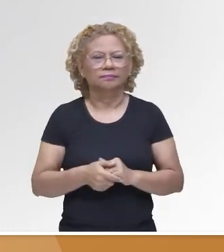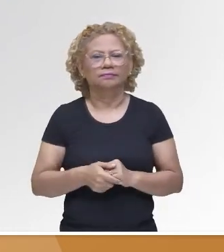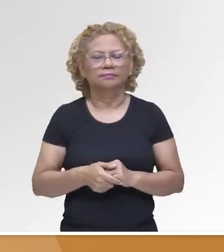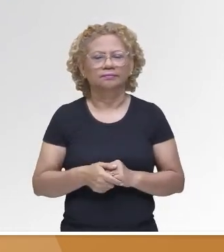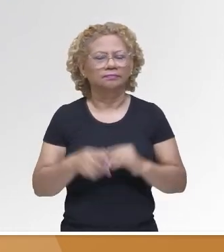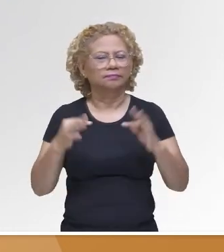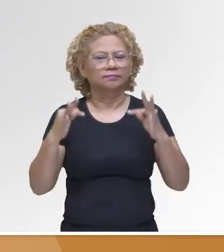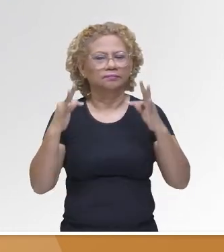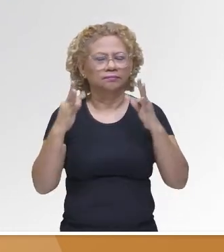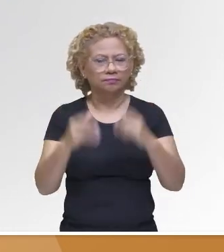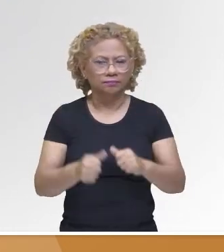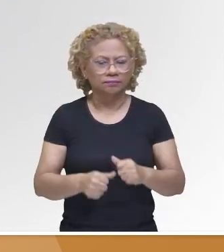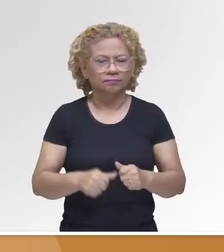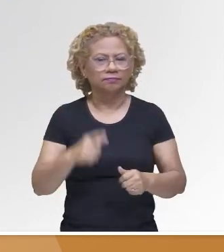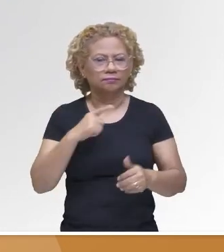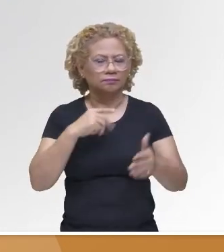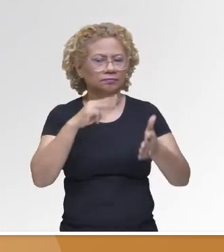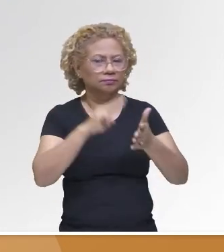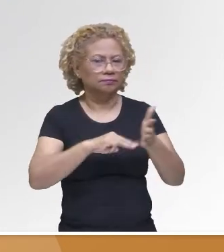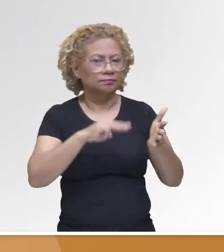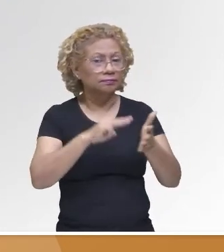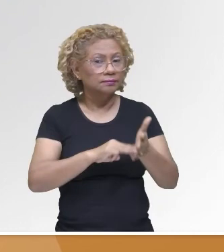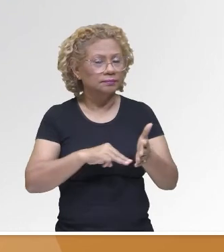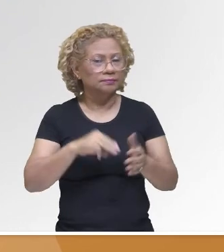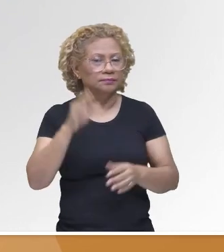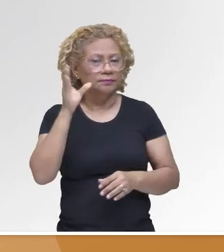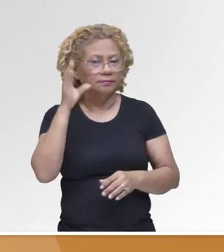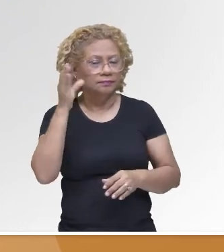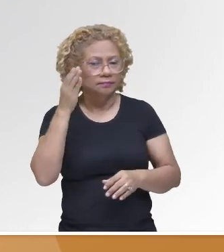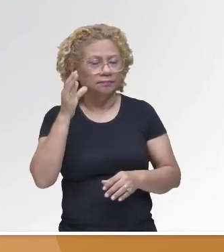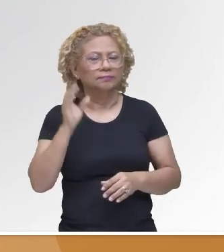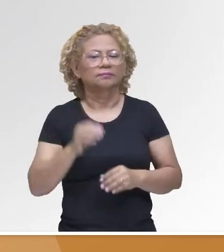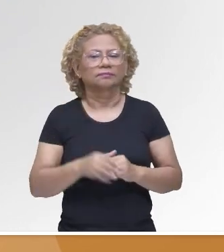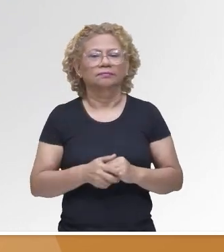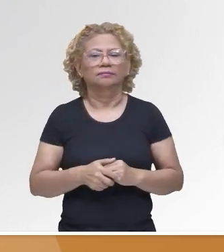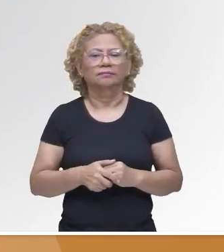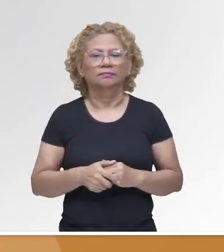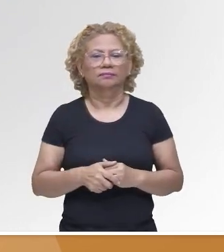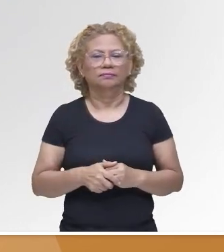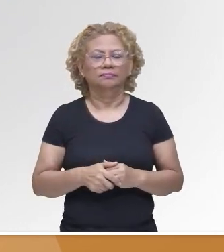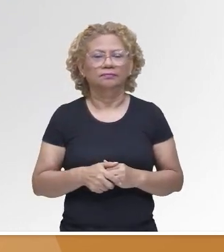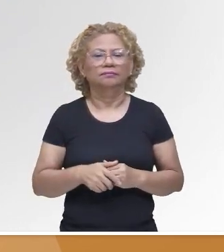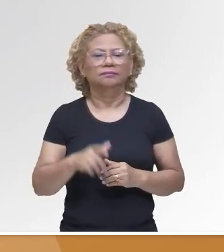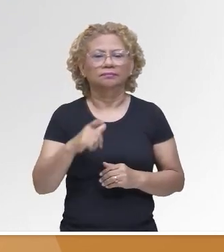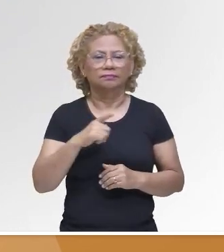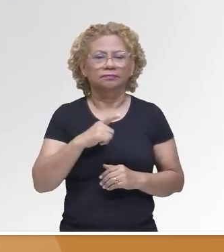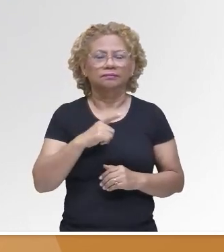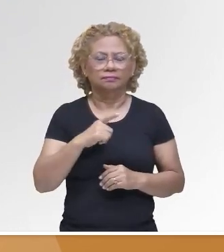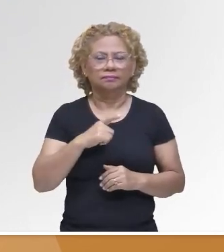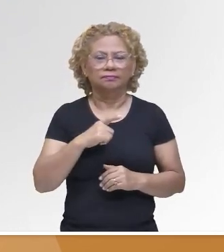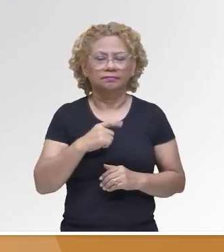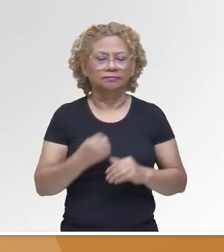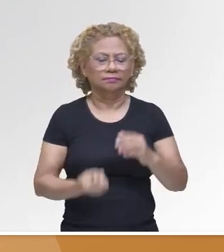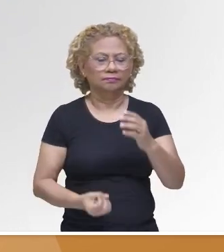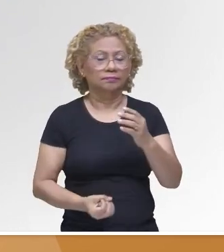tudo que segue o método científico é o que define, né? É o que dá status de